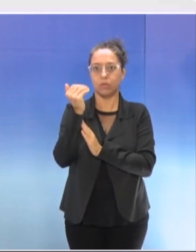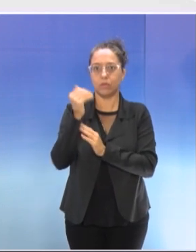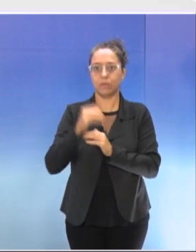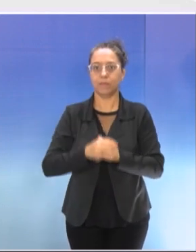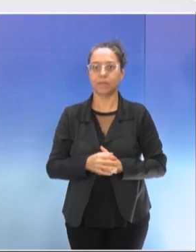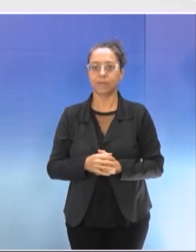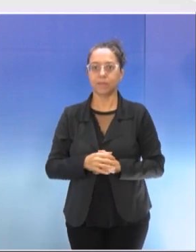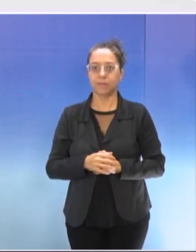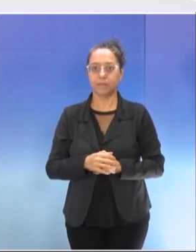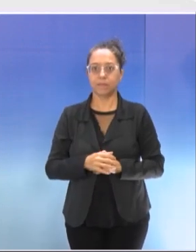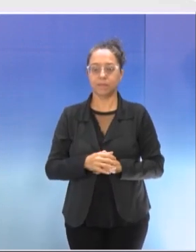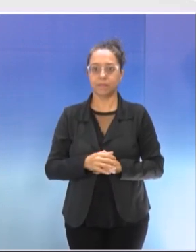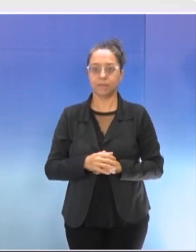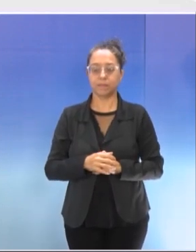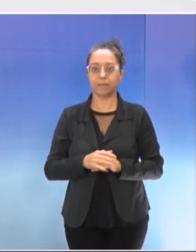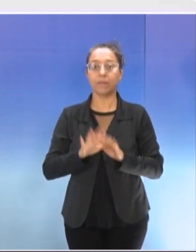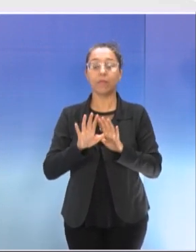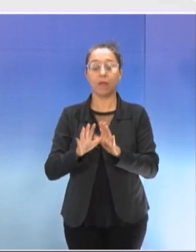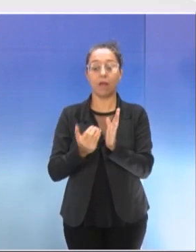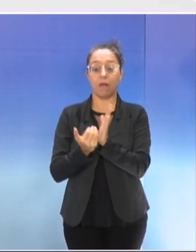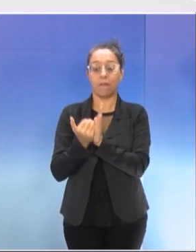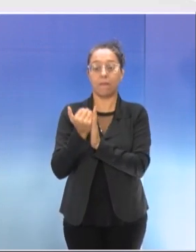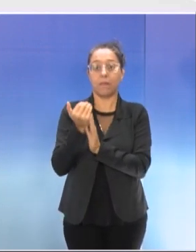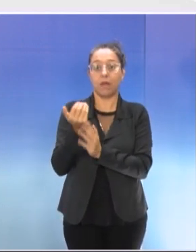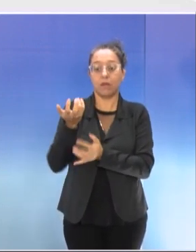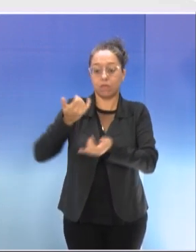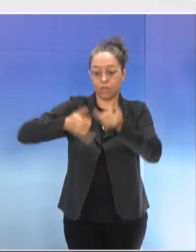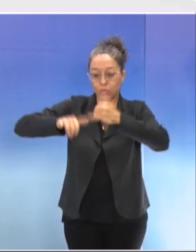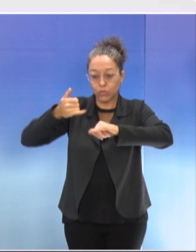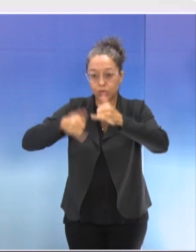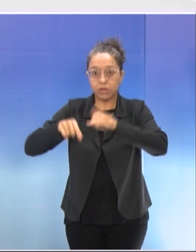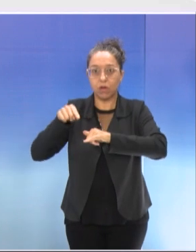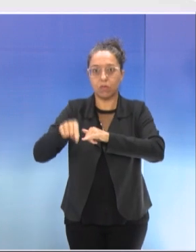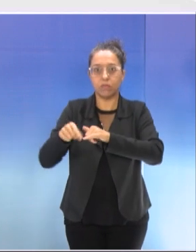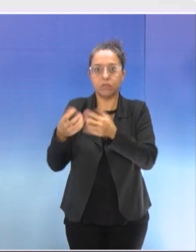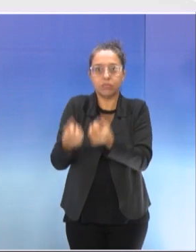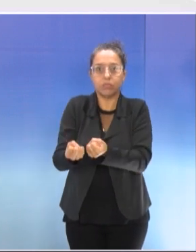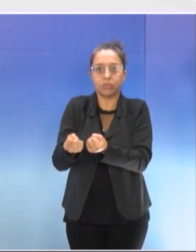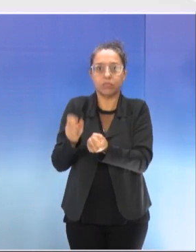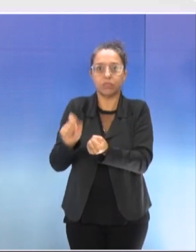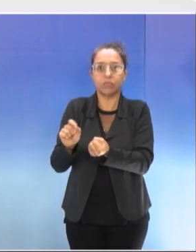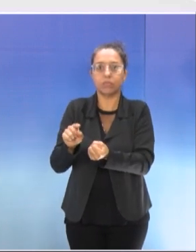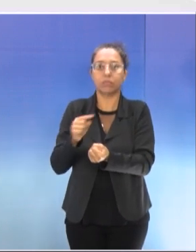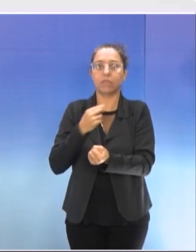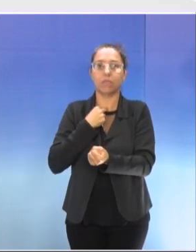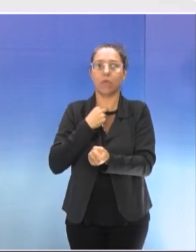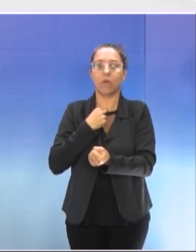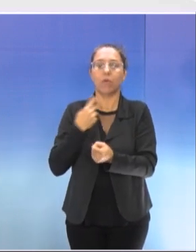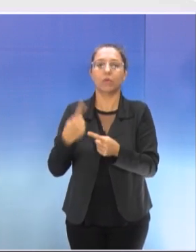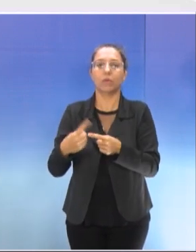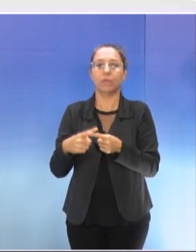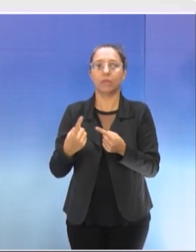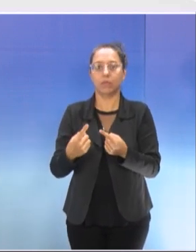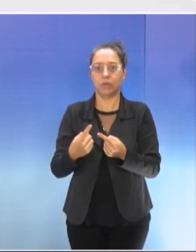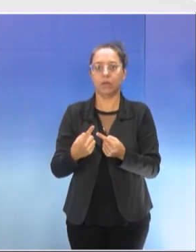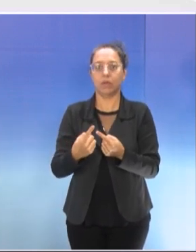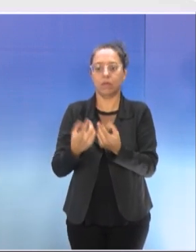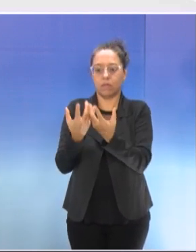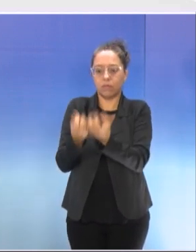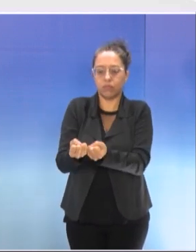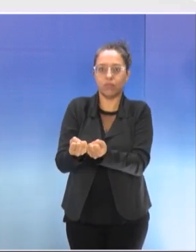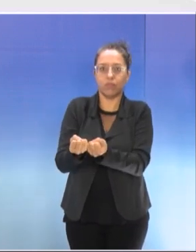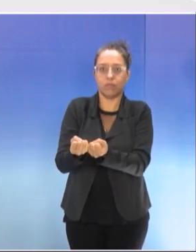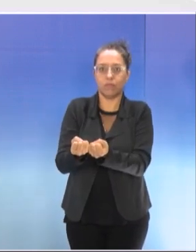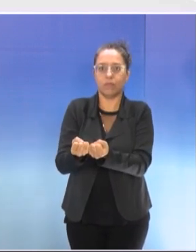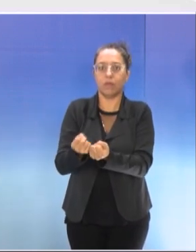aliás, o aumento do ponto de ebulição do solvente. Não pode ser. Por quê? Porque esse ponto de ebulição é quando